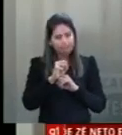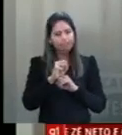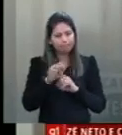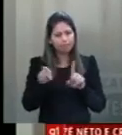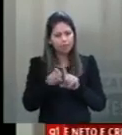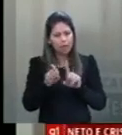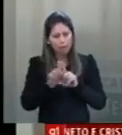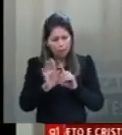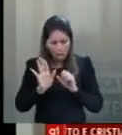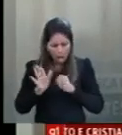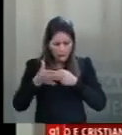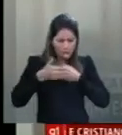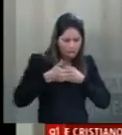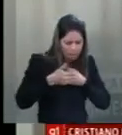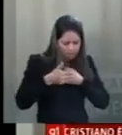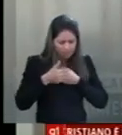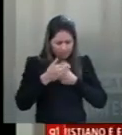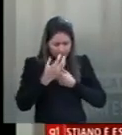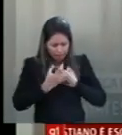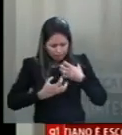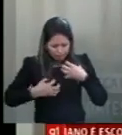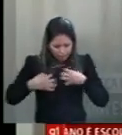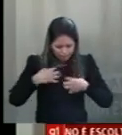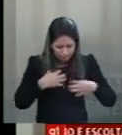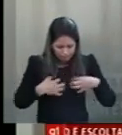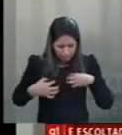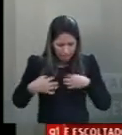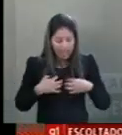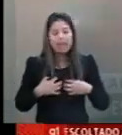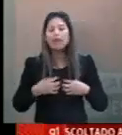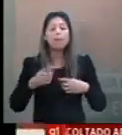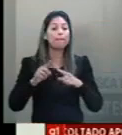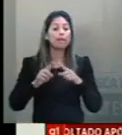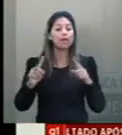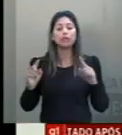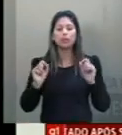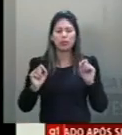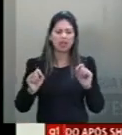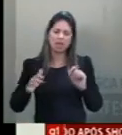necessidade de uma reparação histórica. Em média,